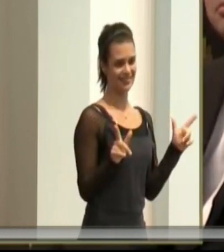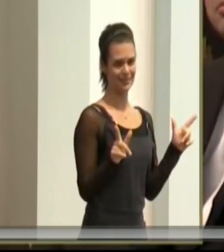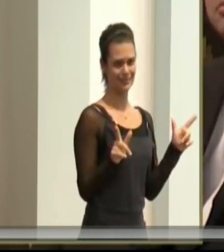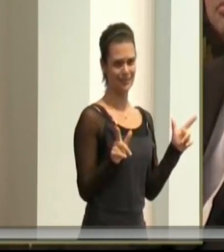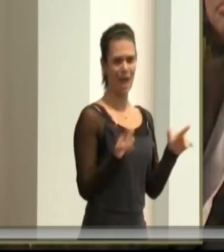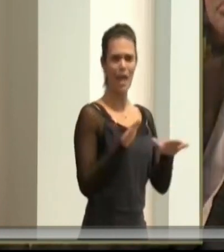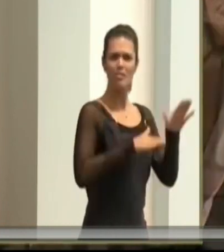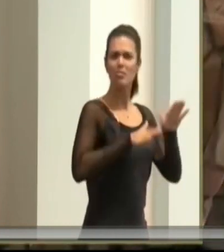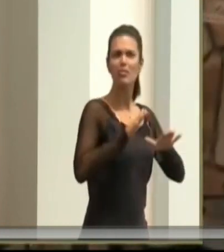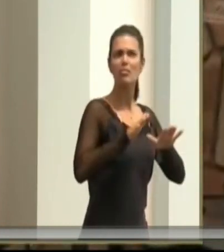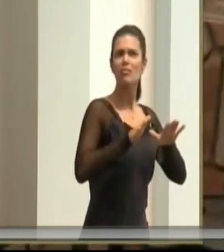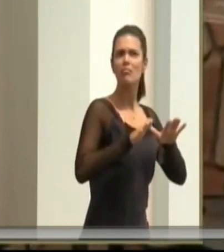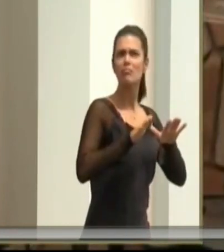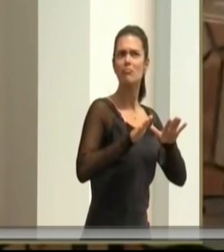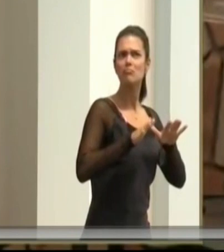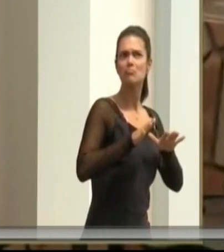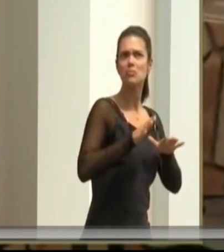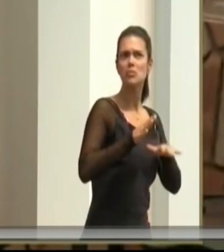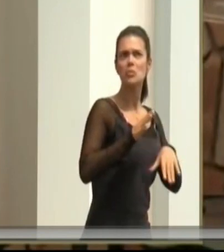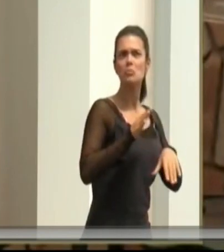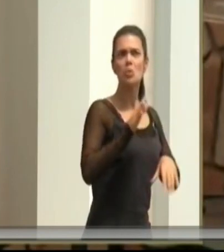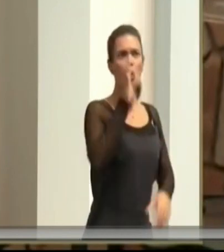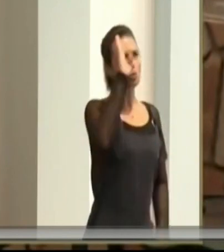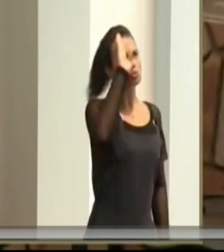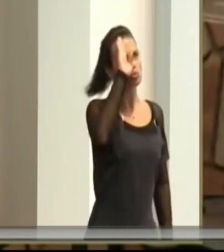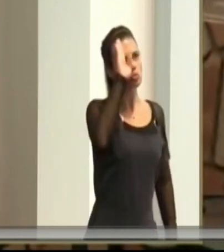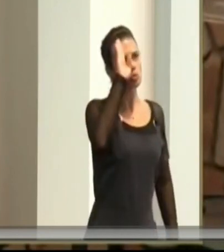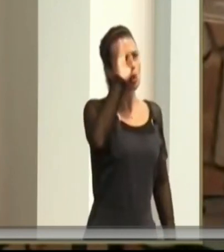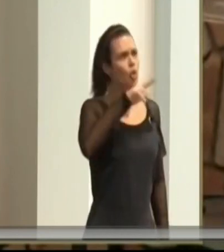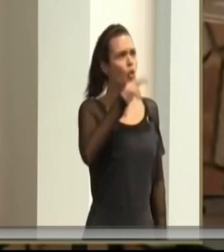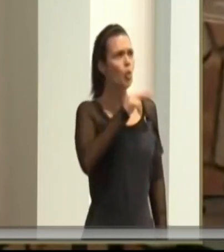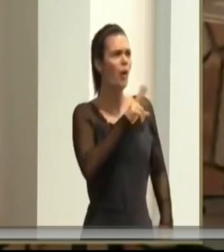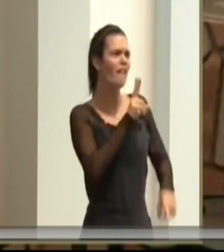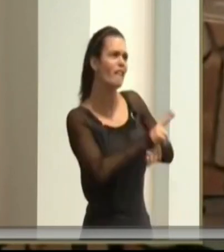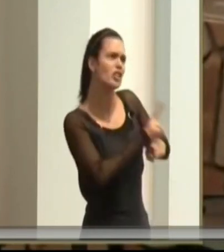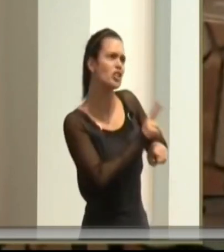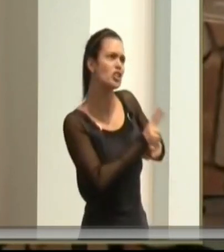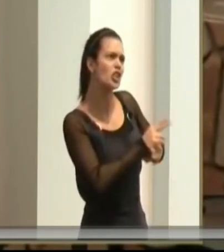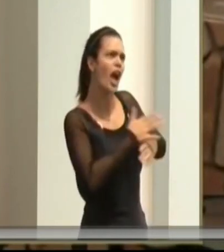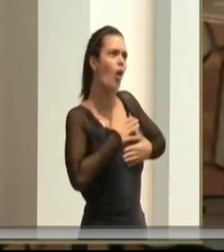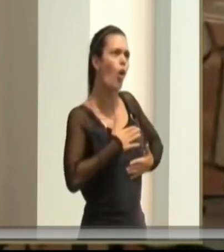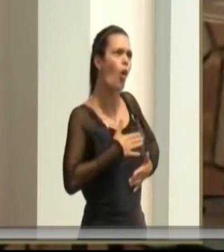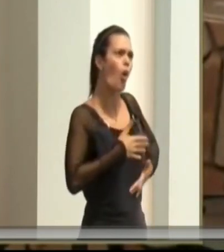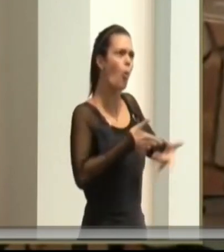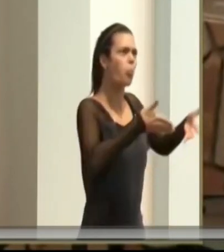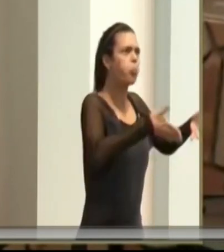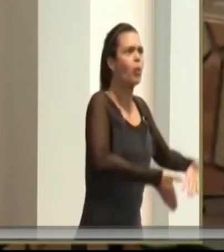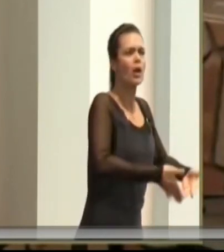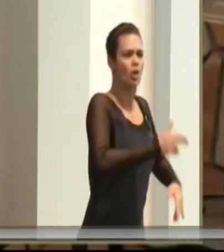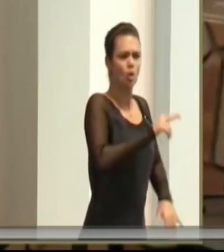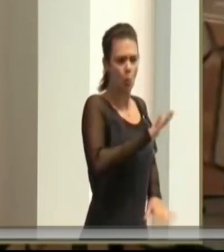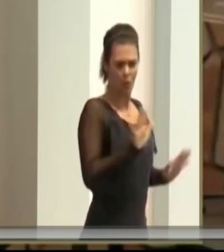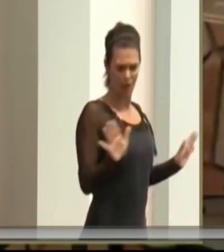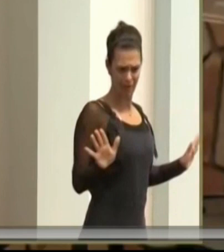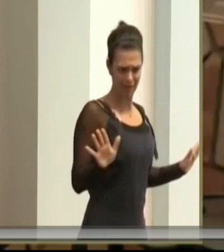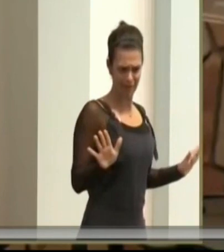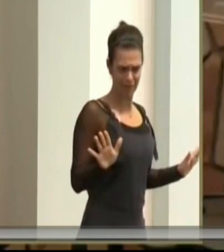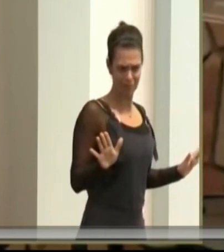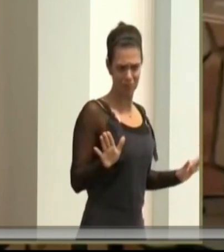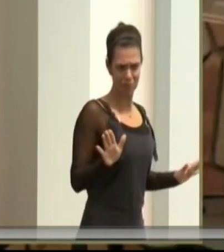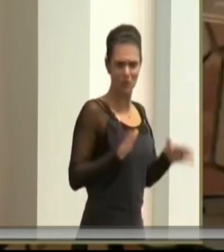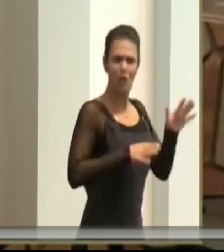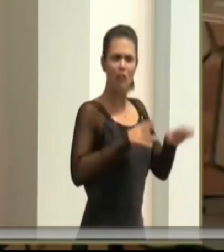sido incumbidos de guardar um corpo. Que loucura, que homem é este? Que situação é esta? Quem é esta